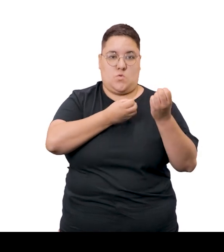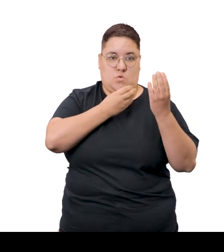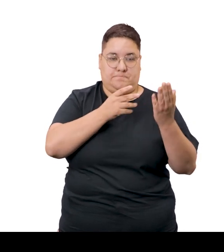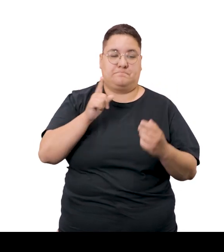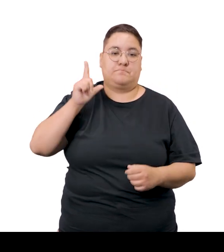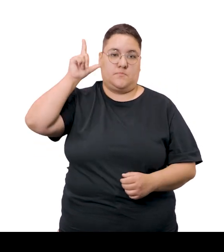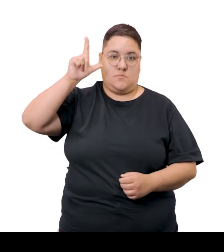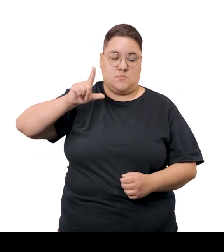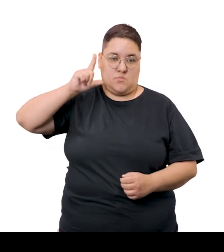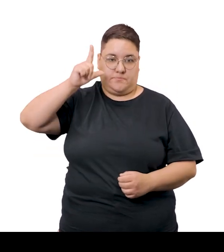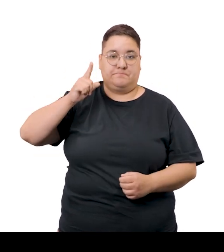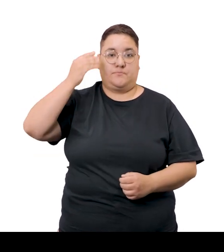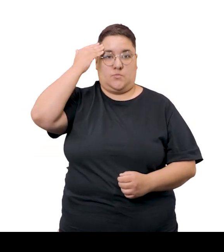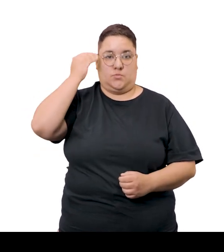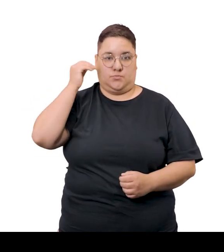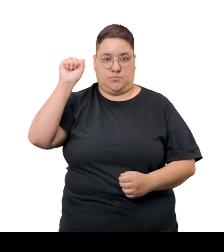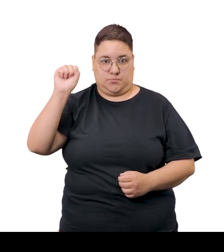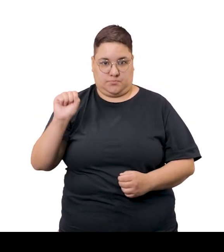Nápoles.